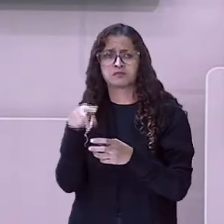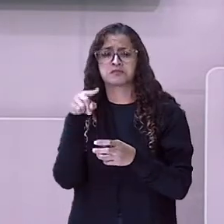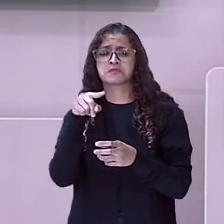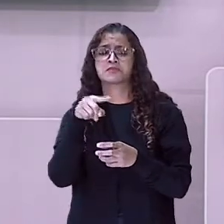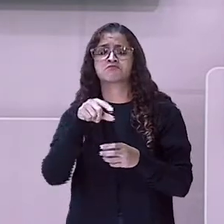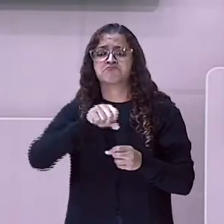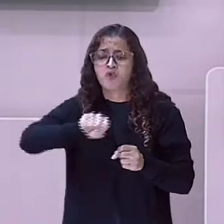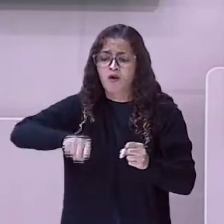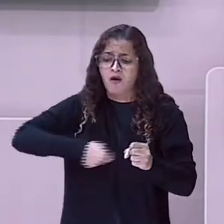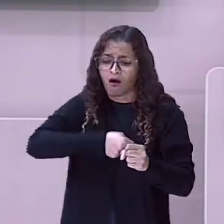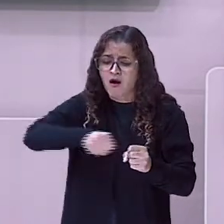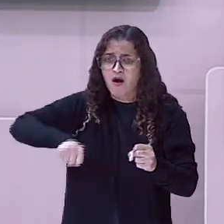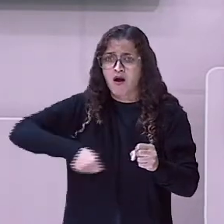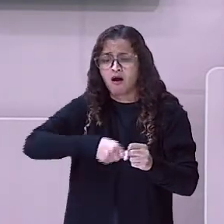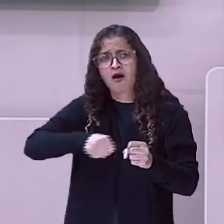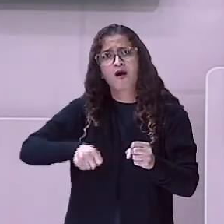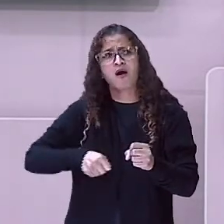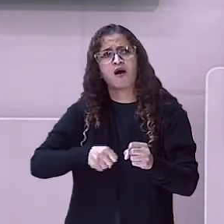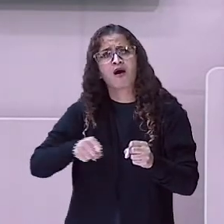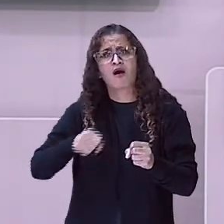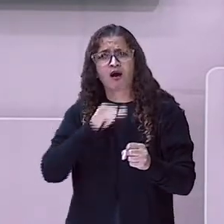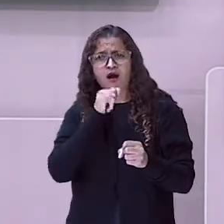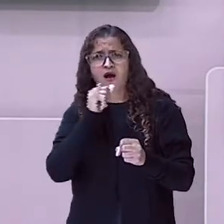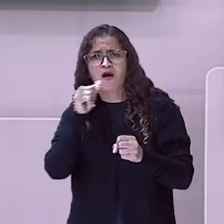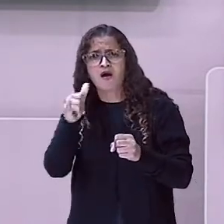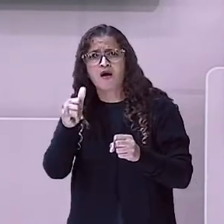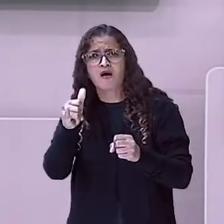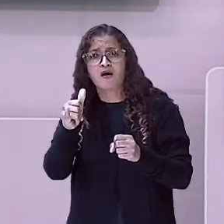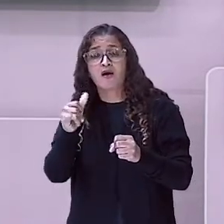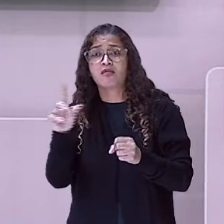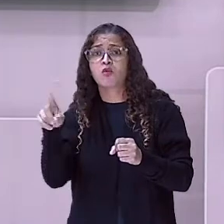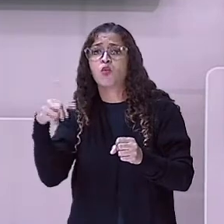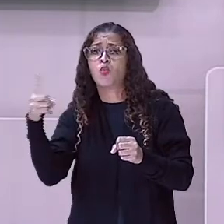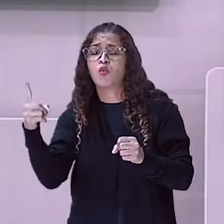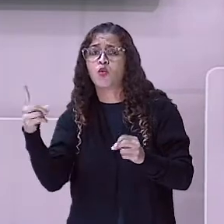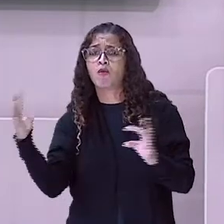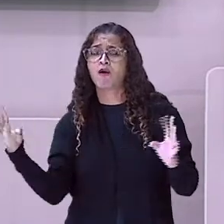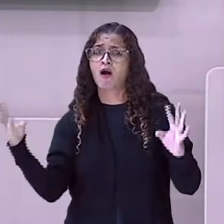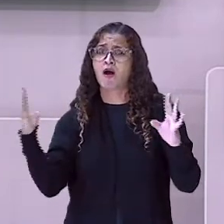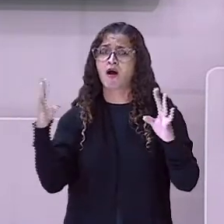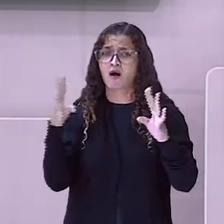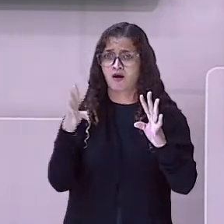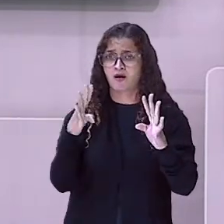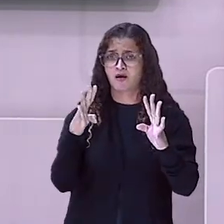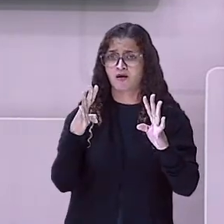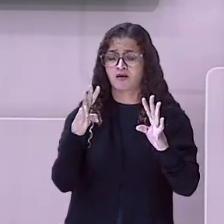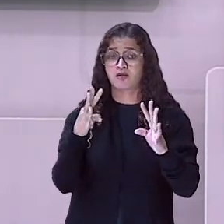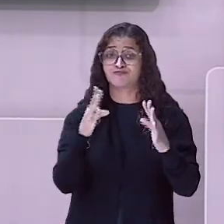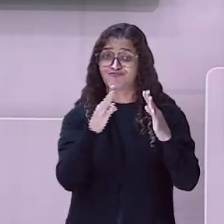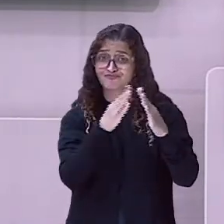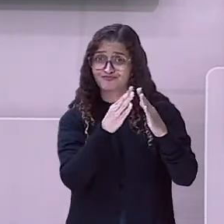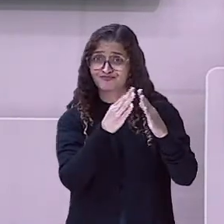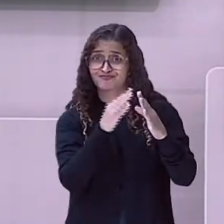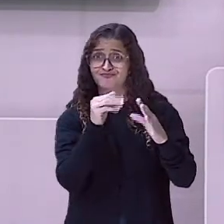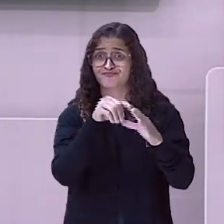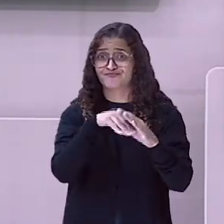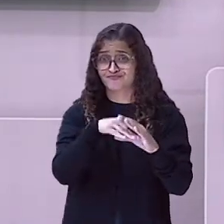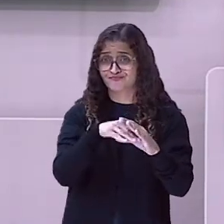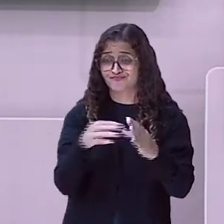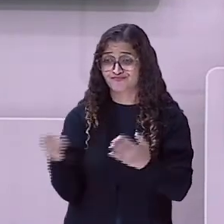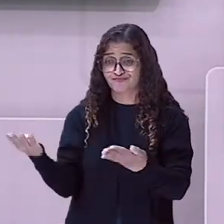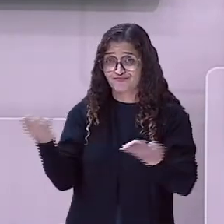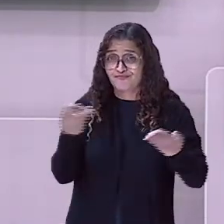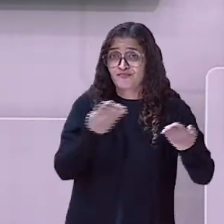né? E aí vai vir mais pessoas para a sua casa. E